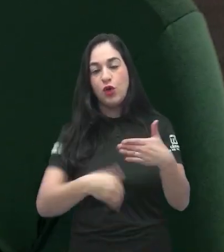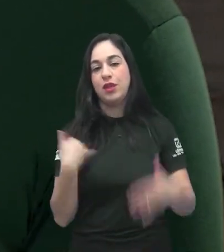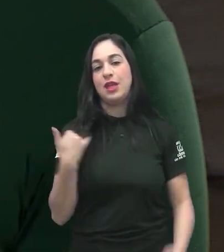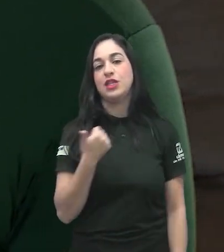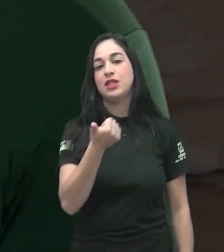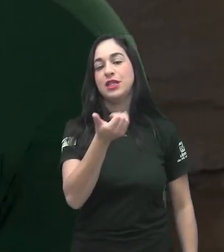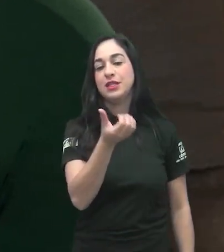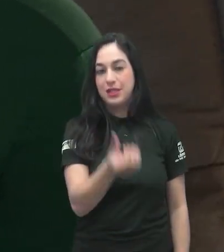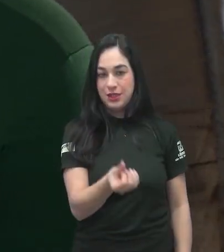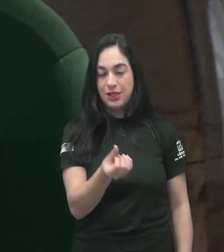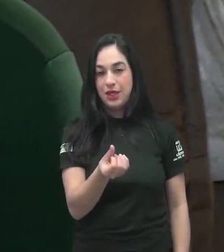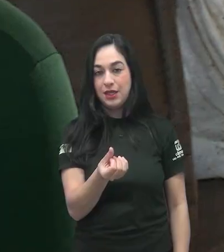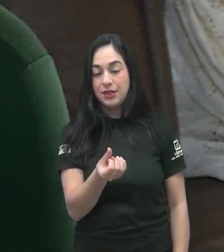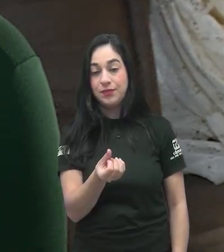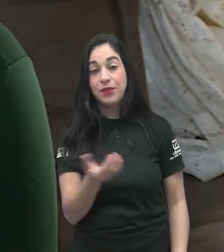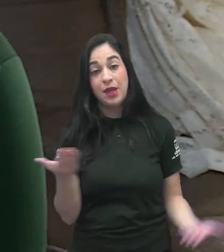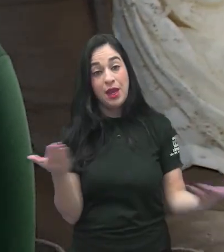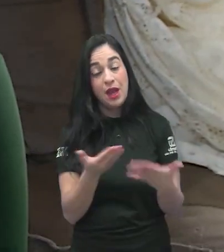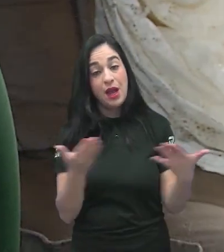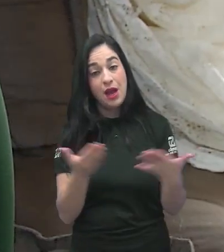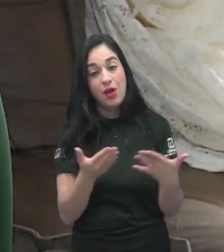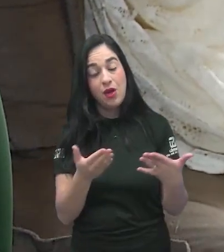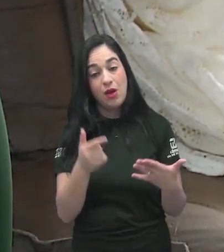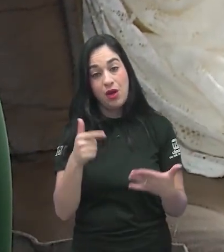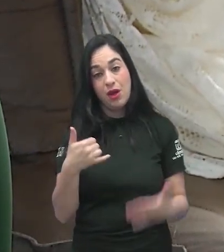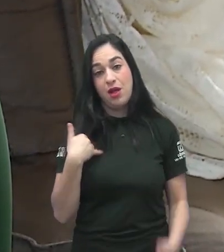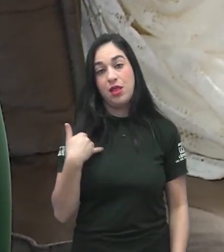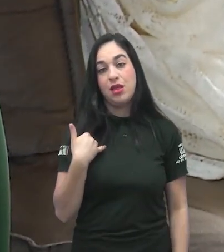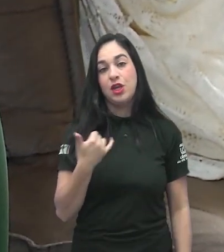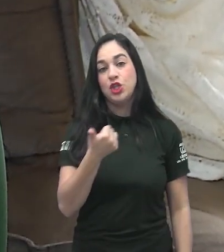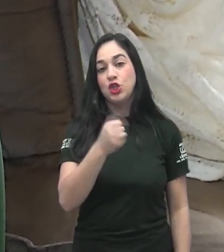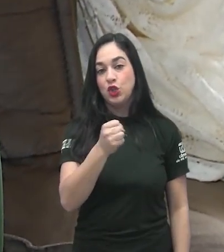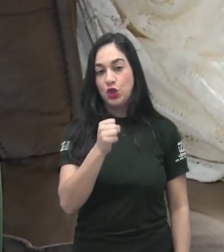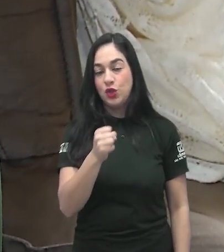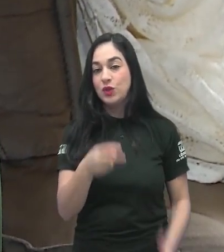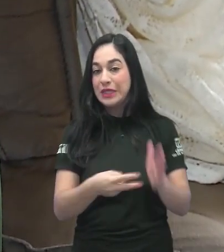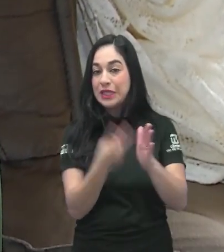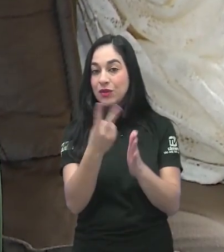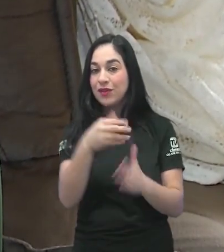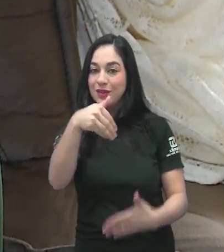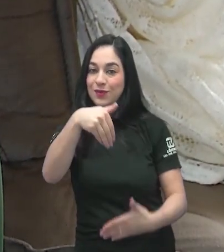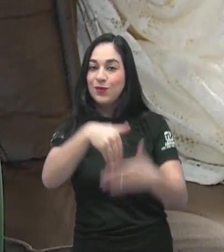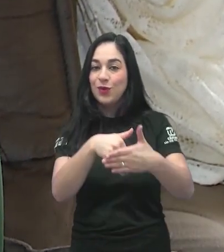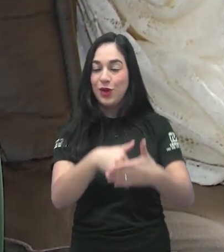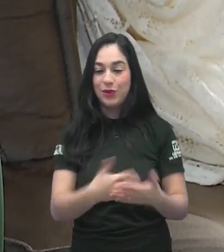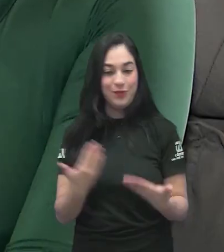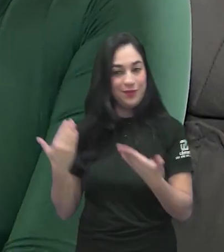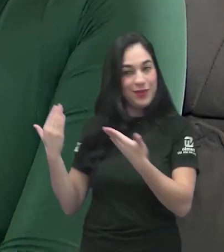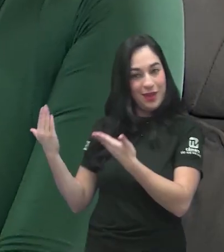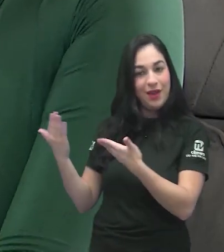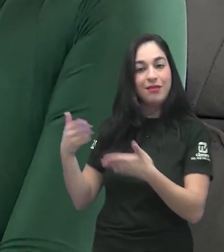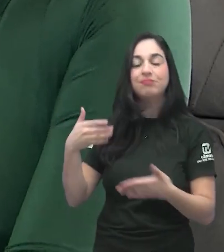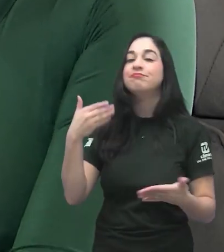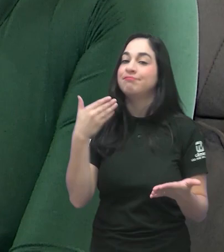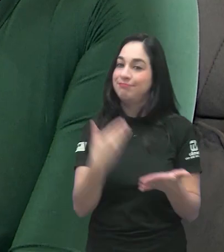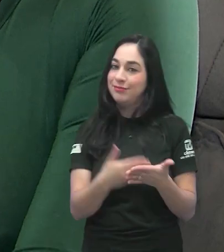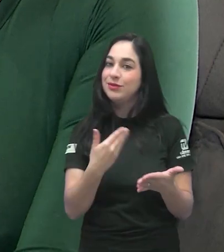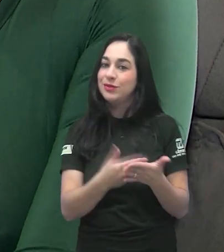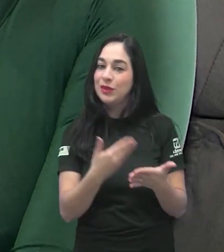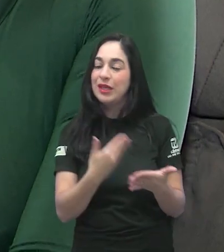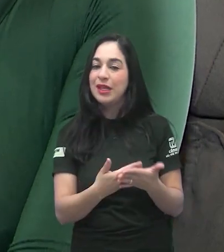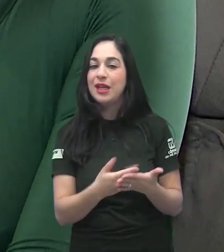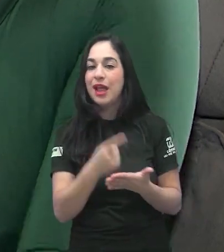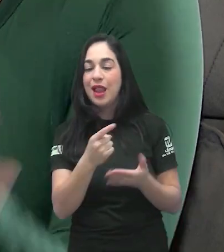aos 16 anos e agora, aos 18, vota pela segunda vez. Para